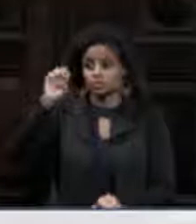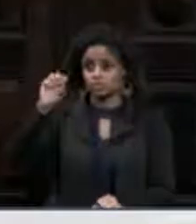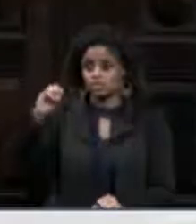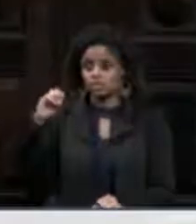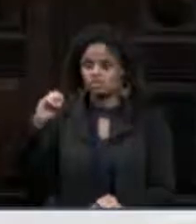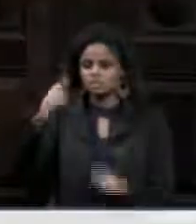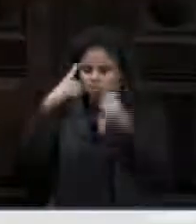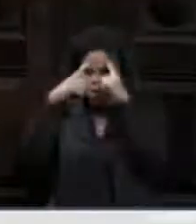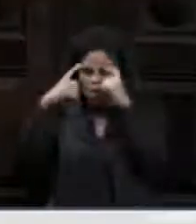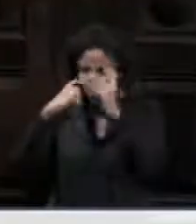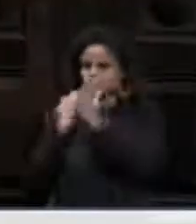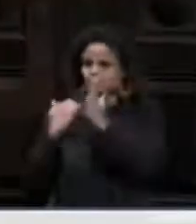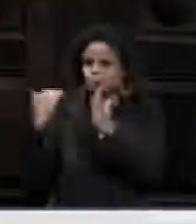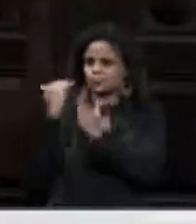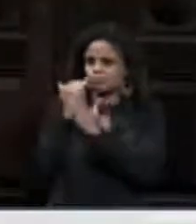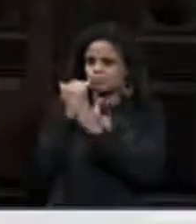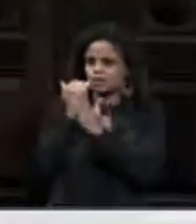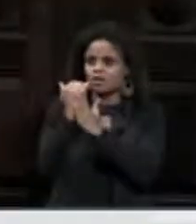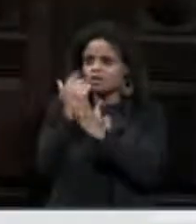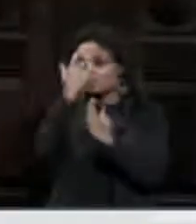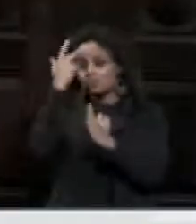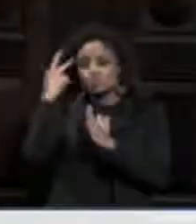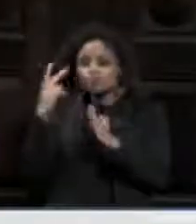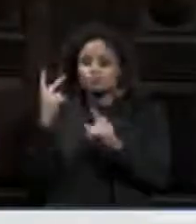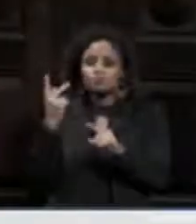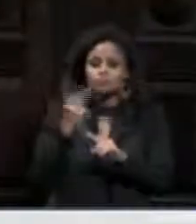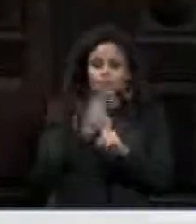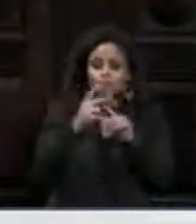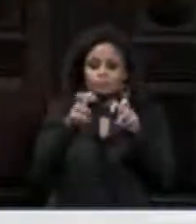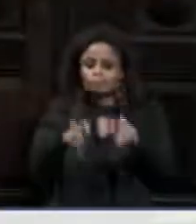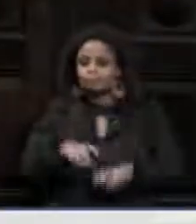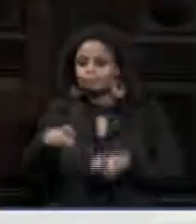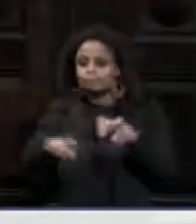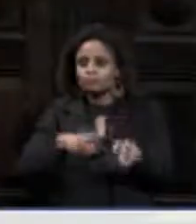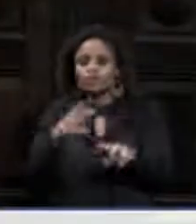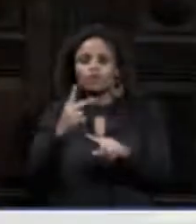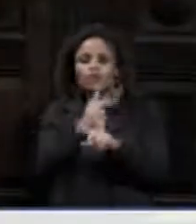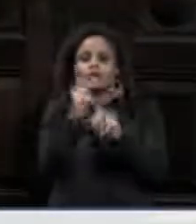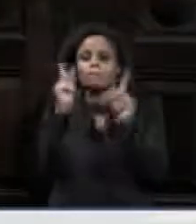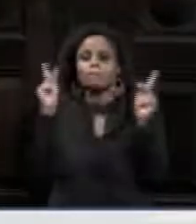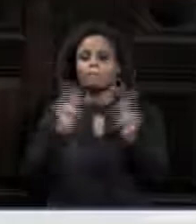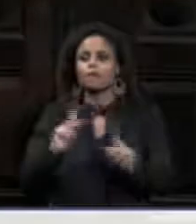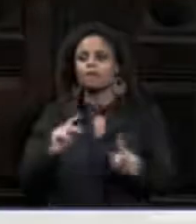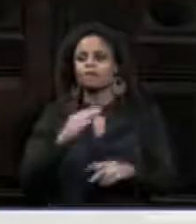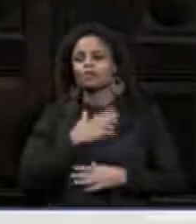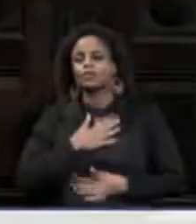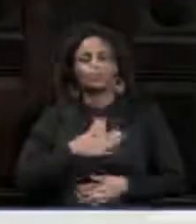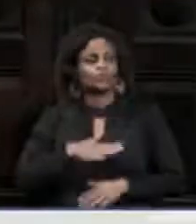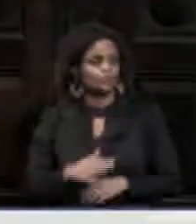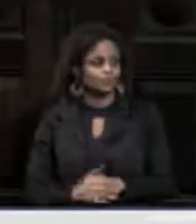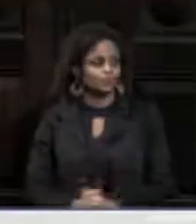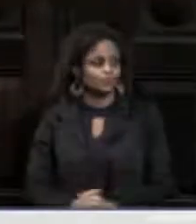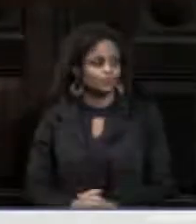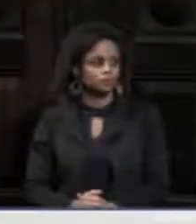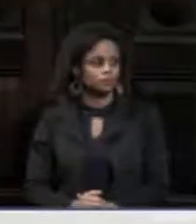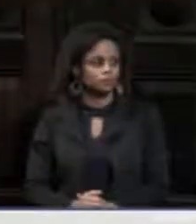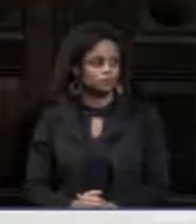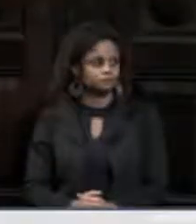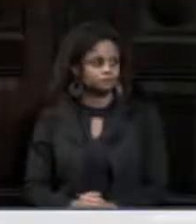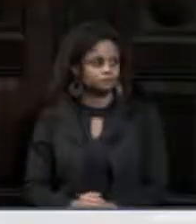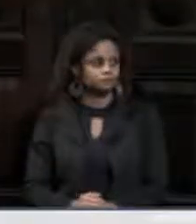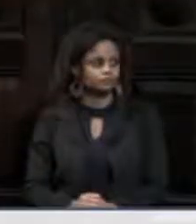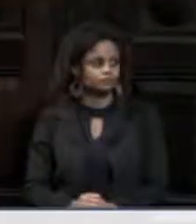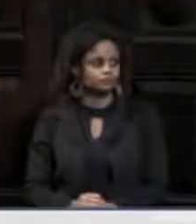interior também em busca de paz. Um lugar de verão, um lugar de paz. Um lugar